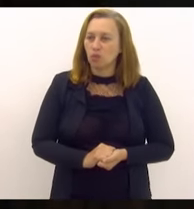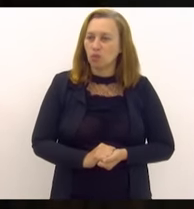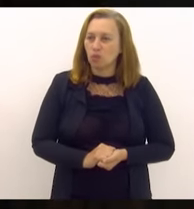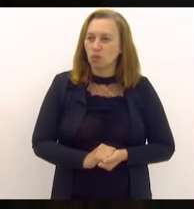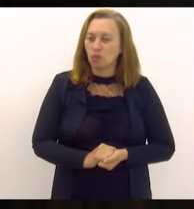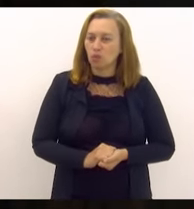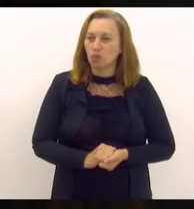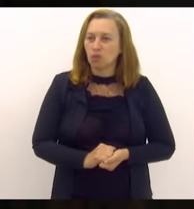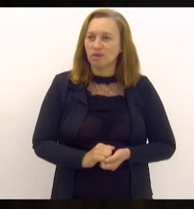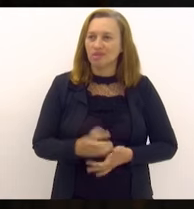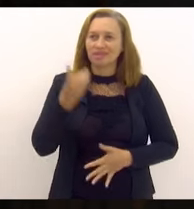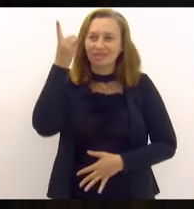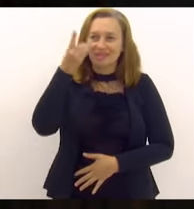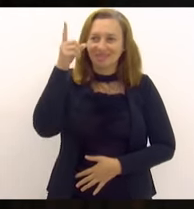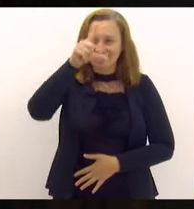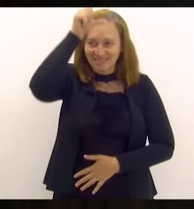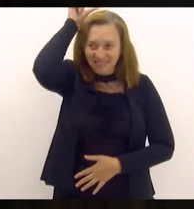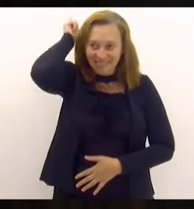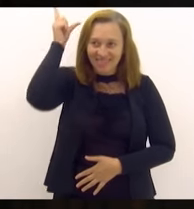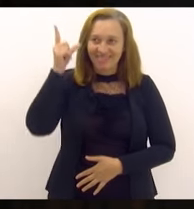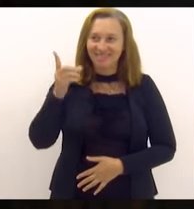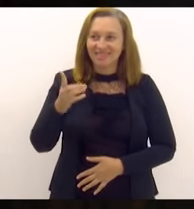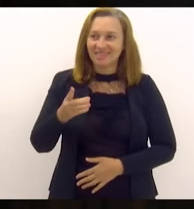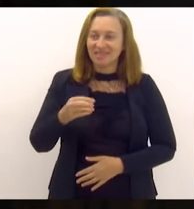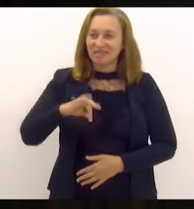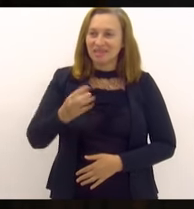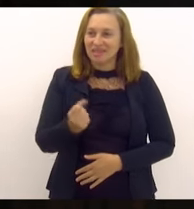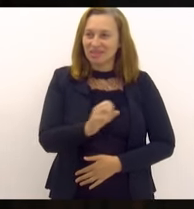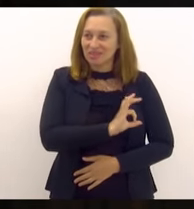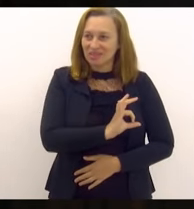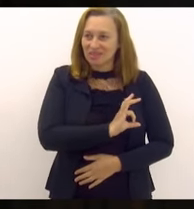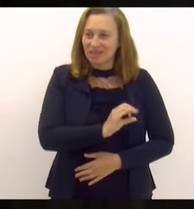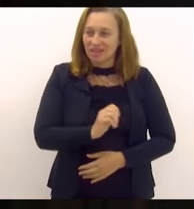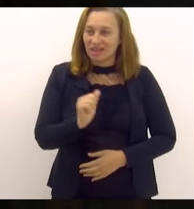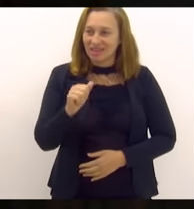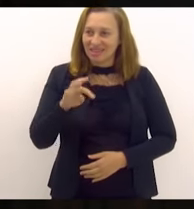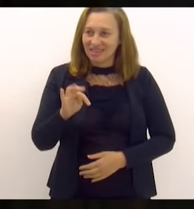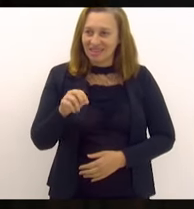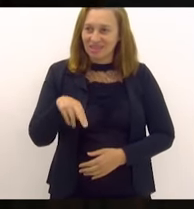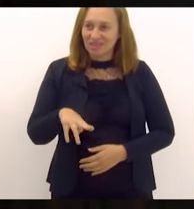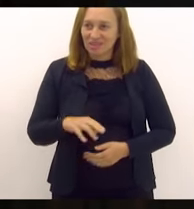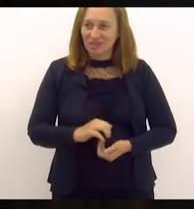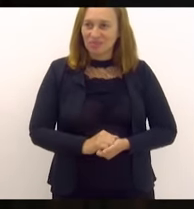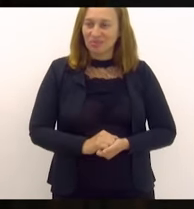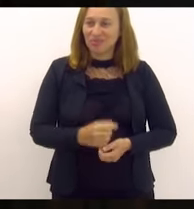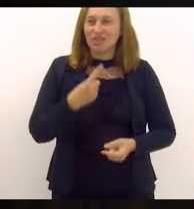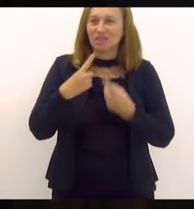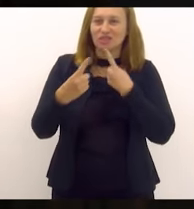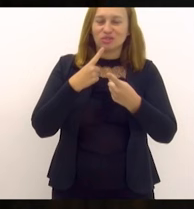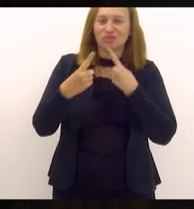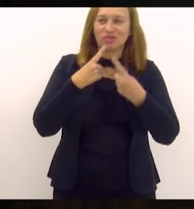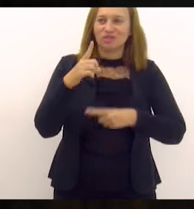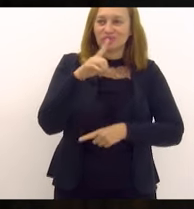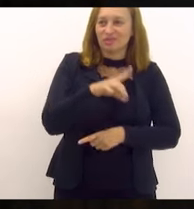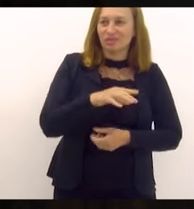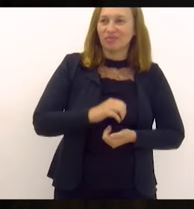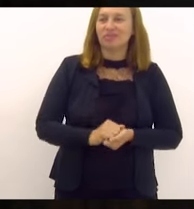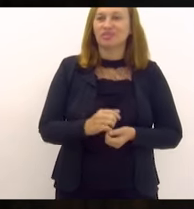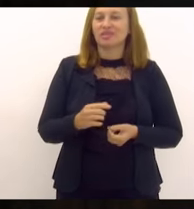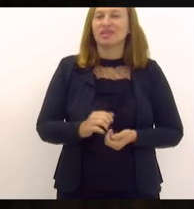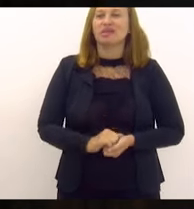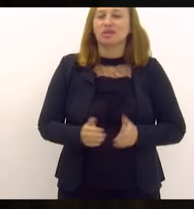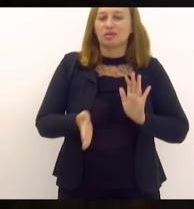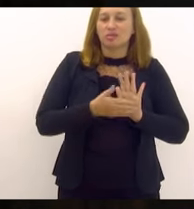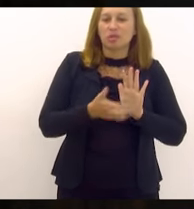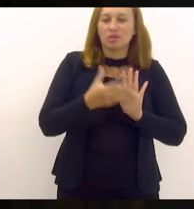deputados Luiz Paulo, Marta Rocha e Anderson Moraes. Em discussão, não havendo quem queira discutir, encerrada a discussão, a